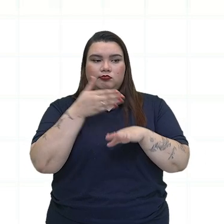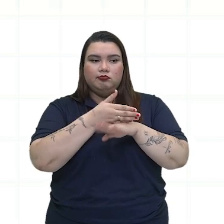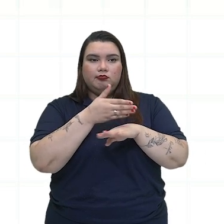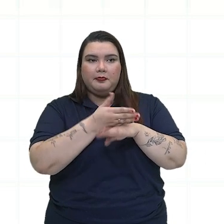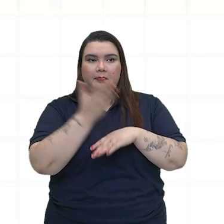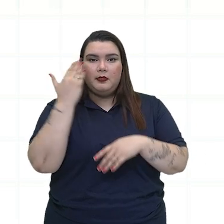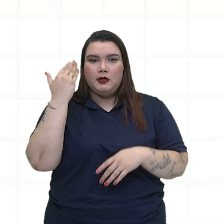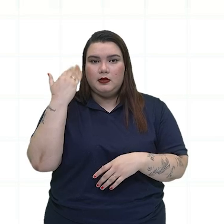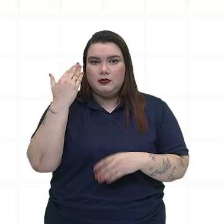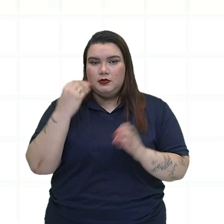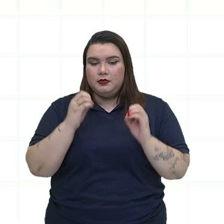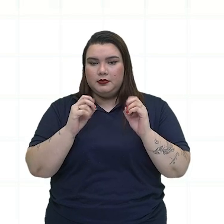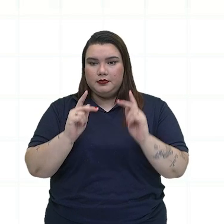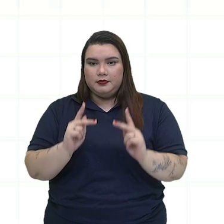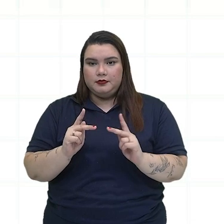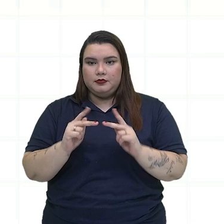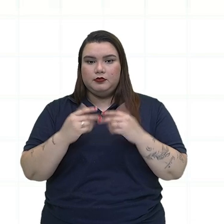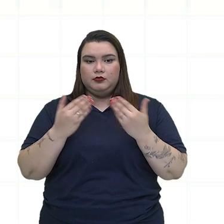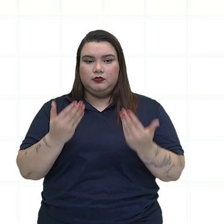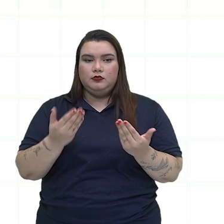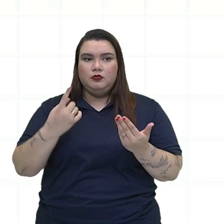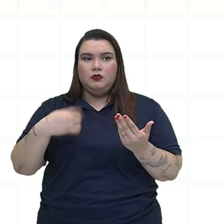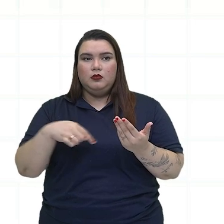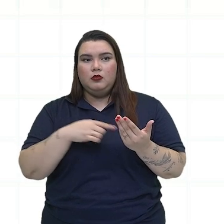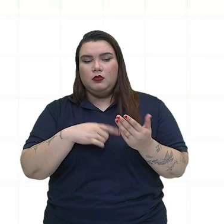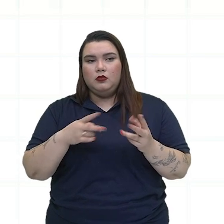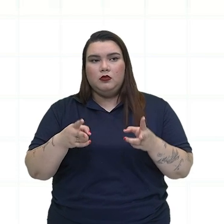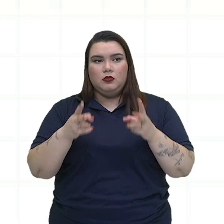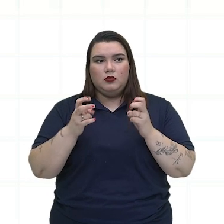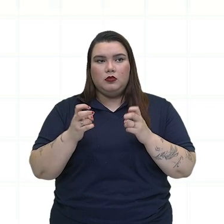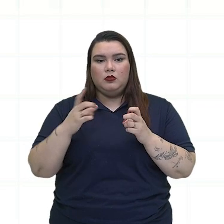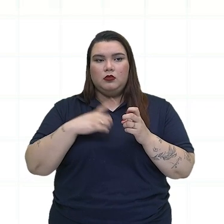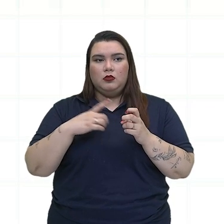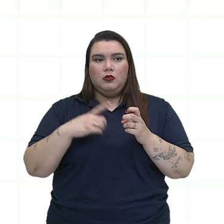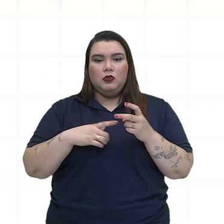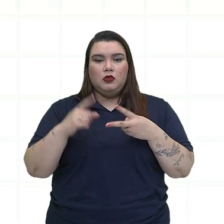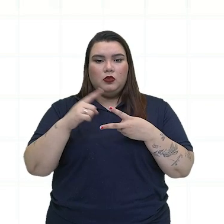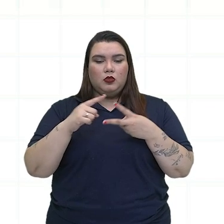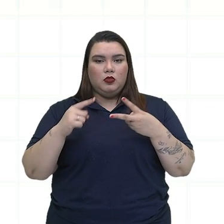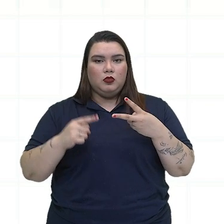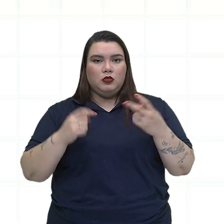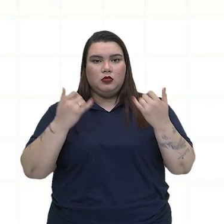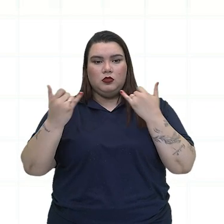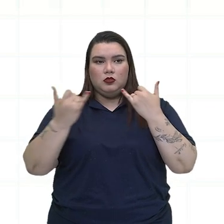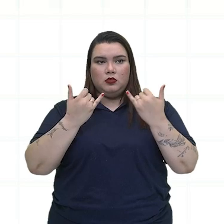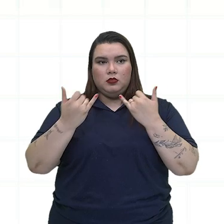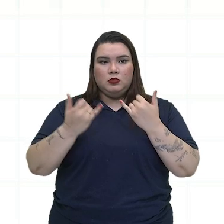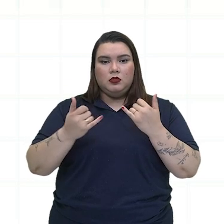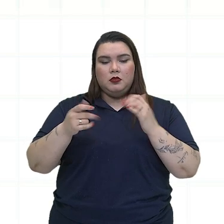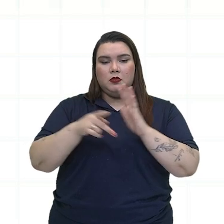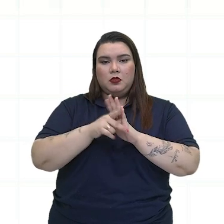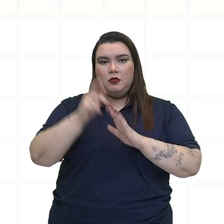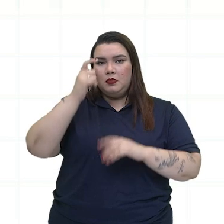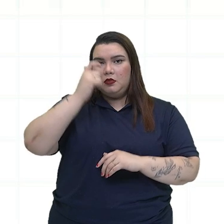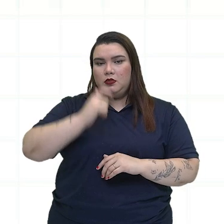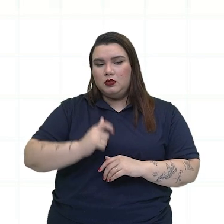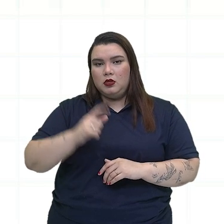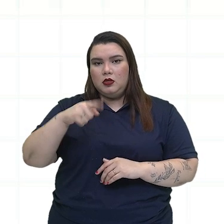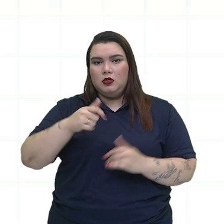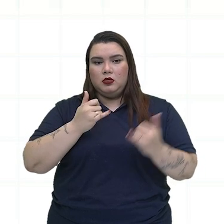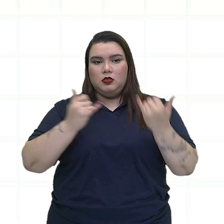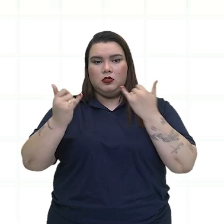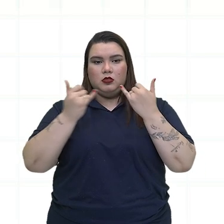frequentou, ok? Então, nessa parte aqui, nós vimos mais duas categorias aí de informações pessoais, que são